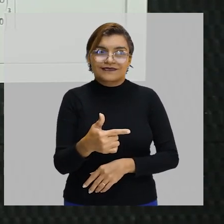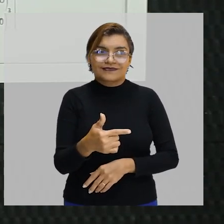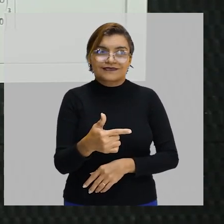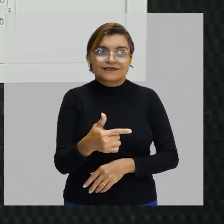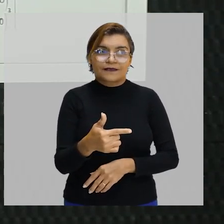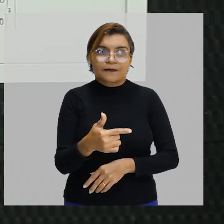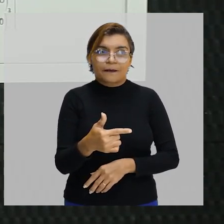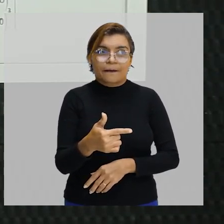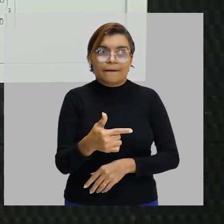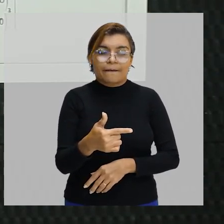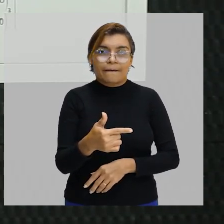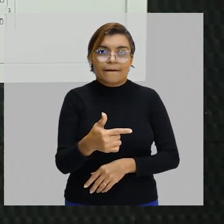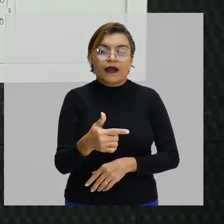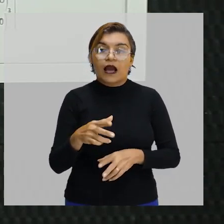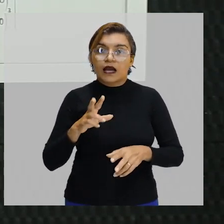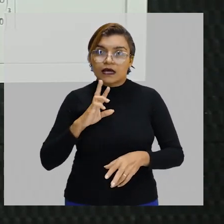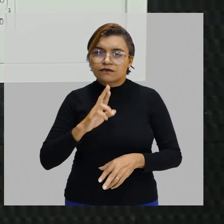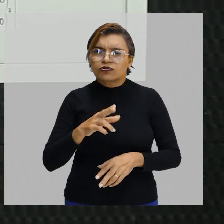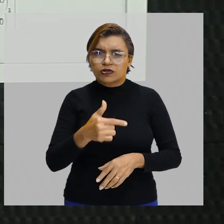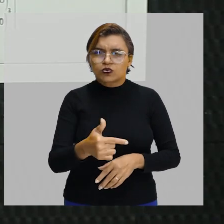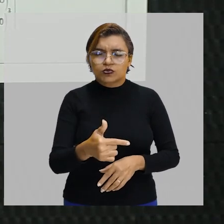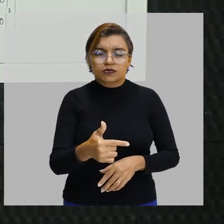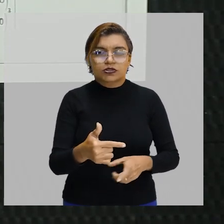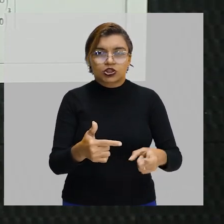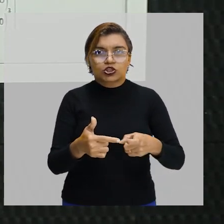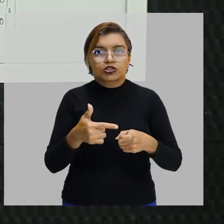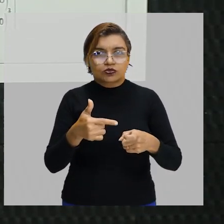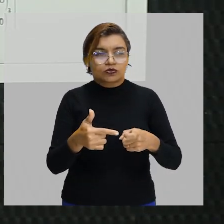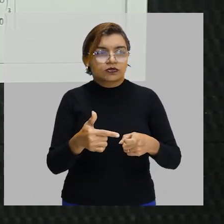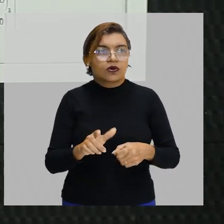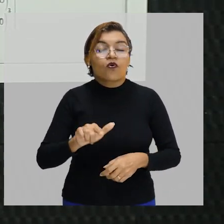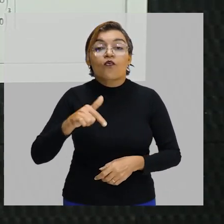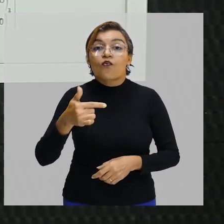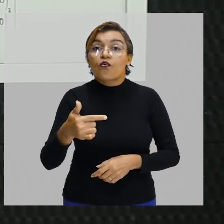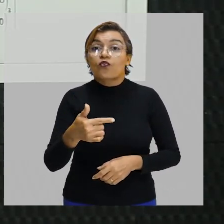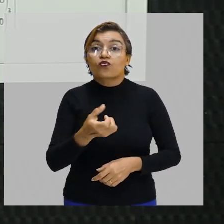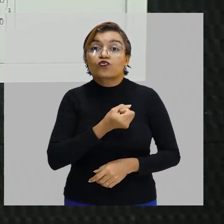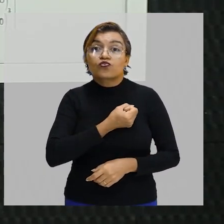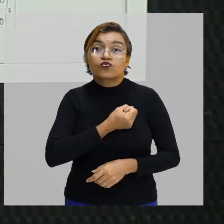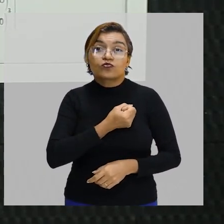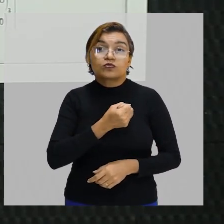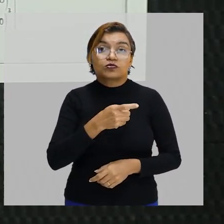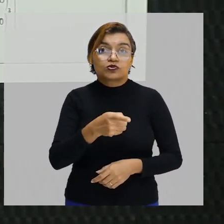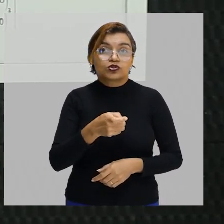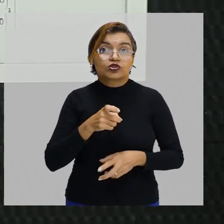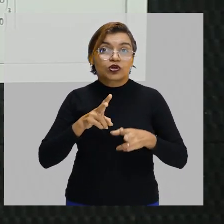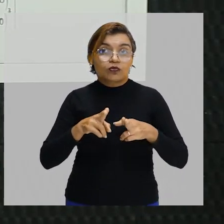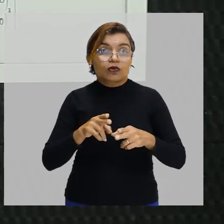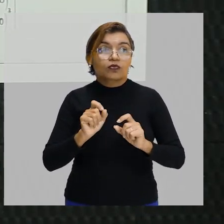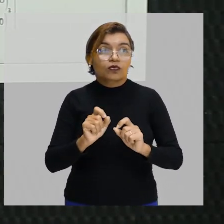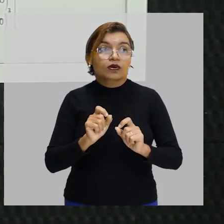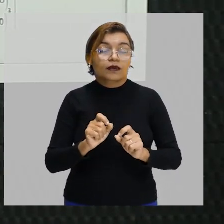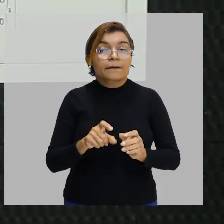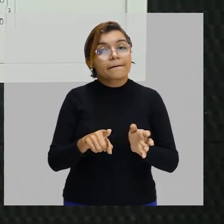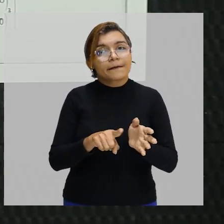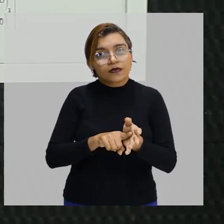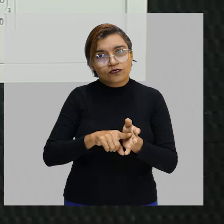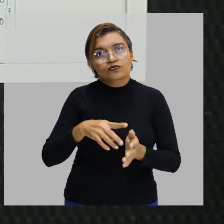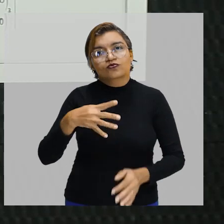o outro valor de x? Menos 2 menos 6 dá menos 8. Dividido por 2 dá menos